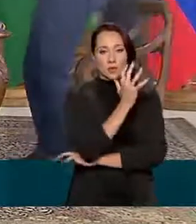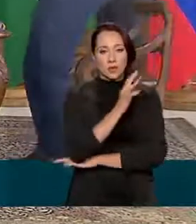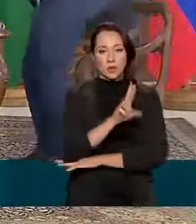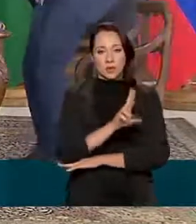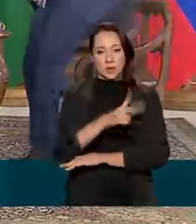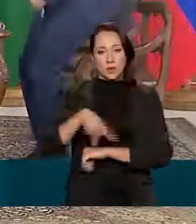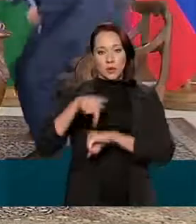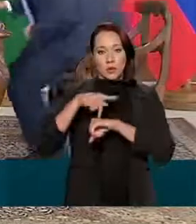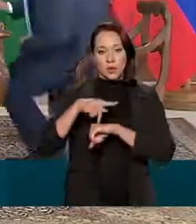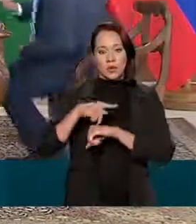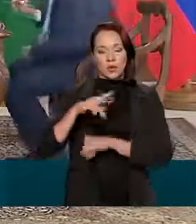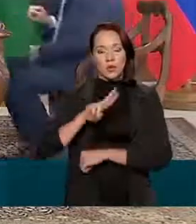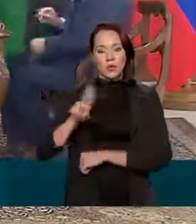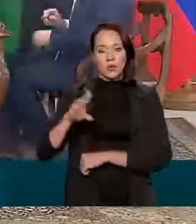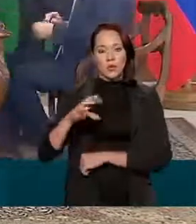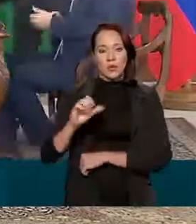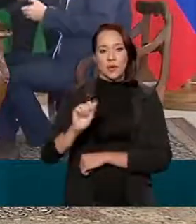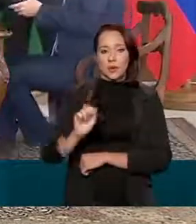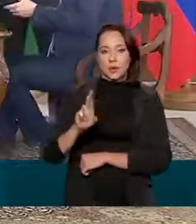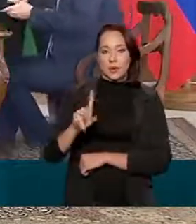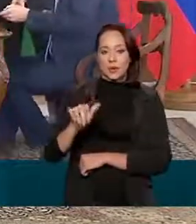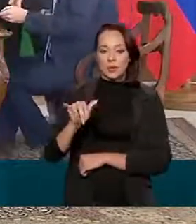Carlos Skaf